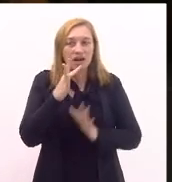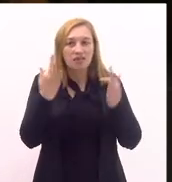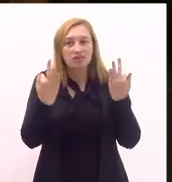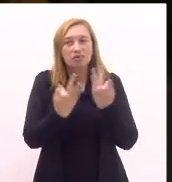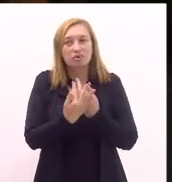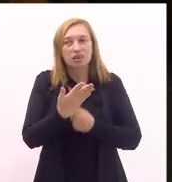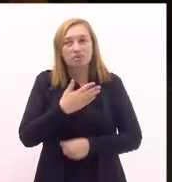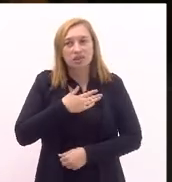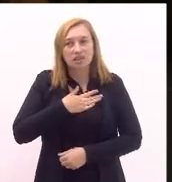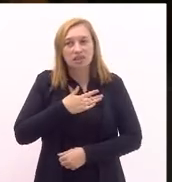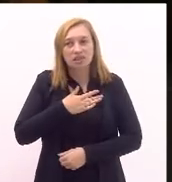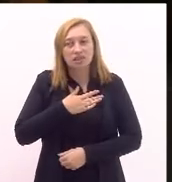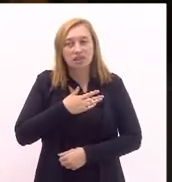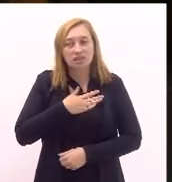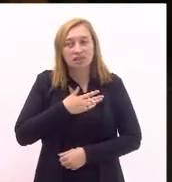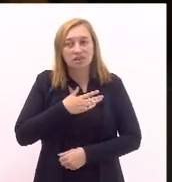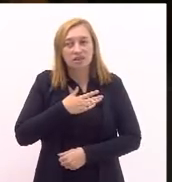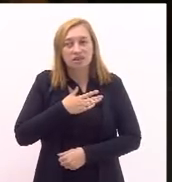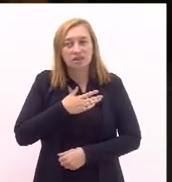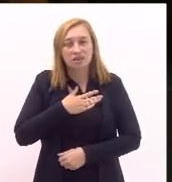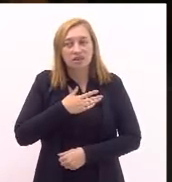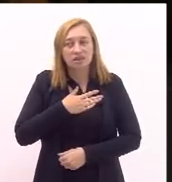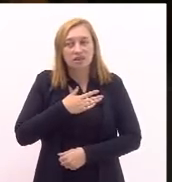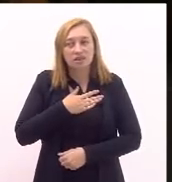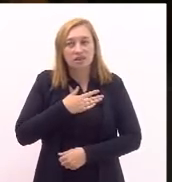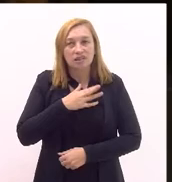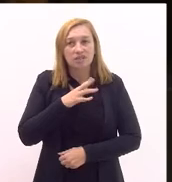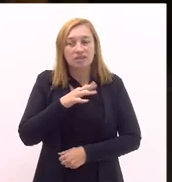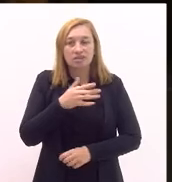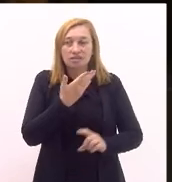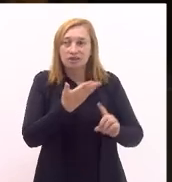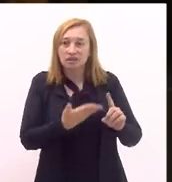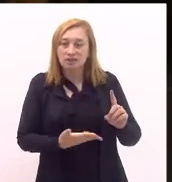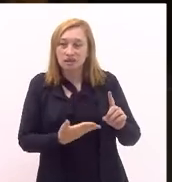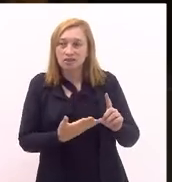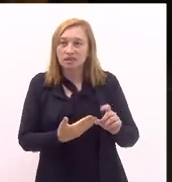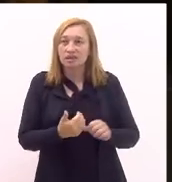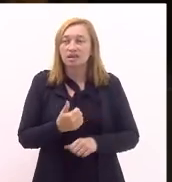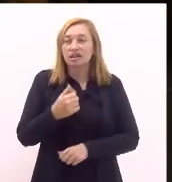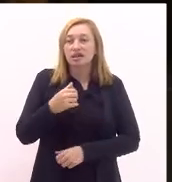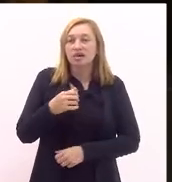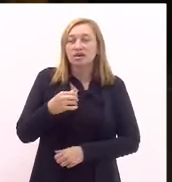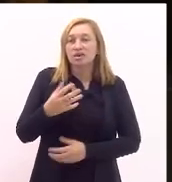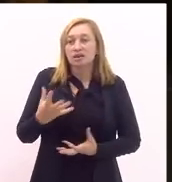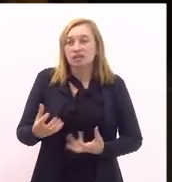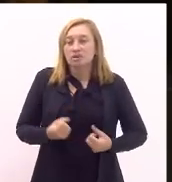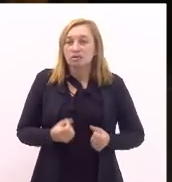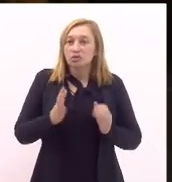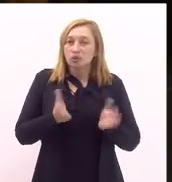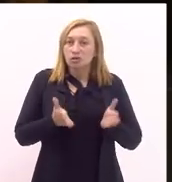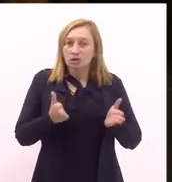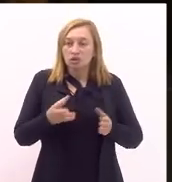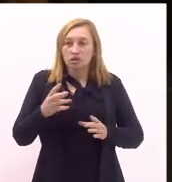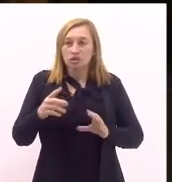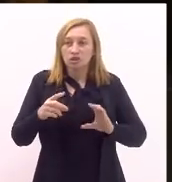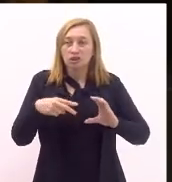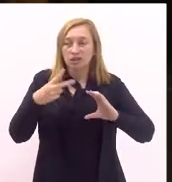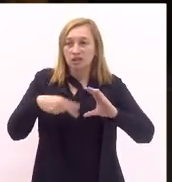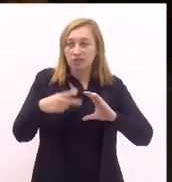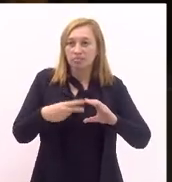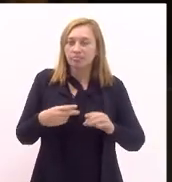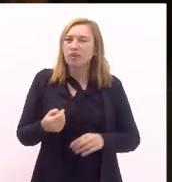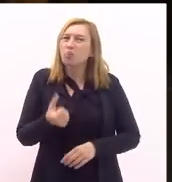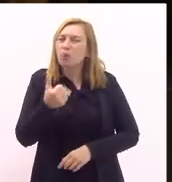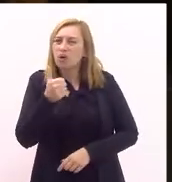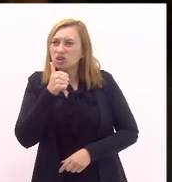família A minha mais velha que esteve numa homenagem que eu recebi hoje na câmara há poucas mulheres e talvez